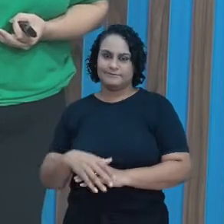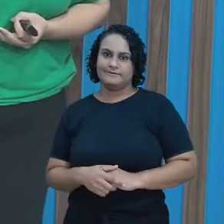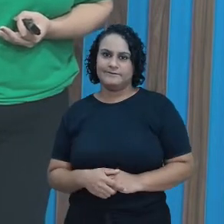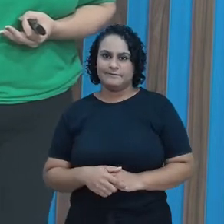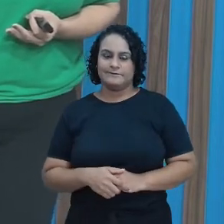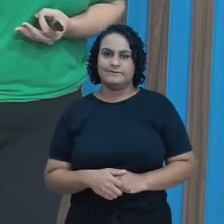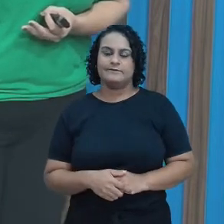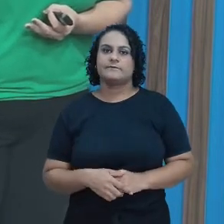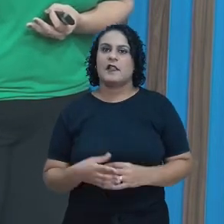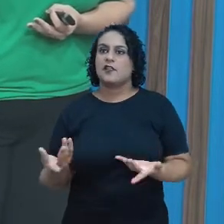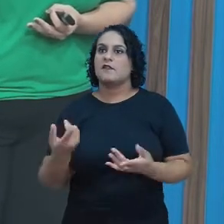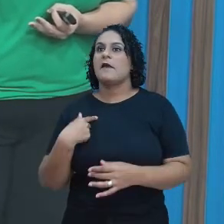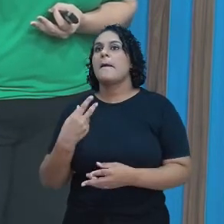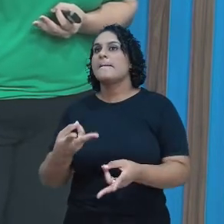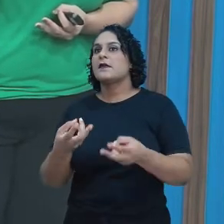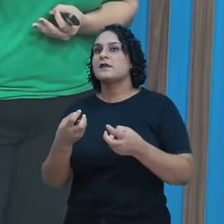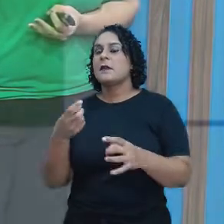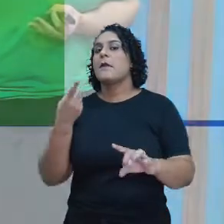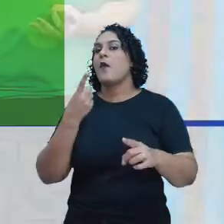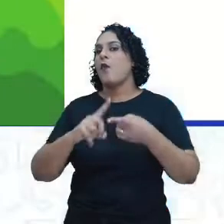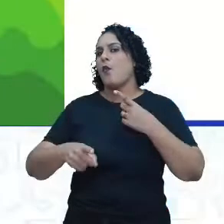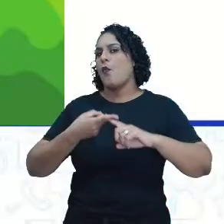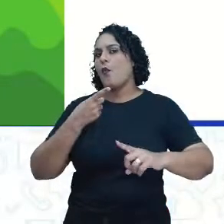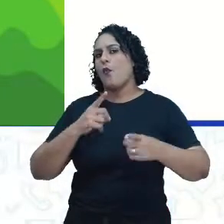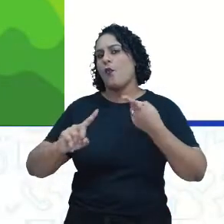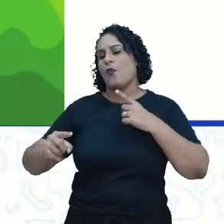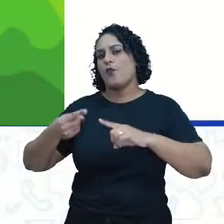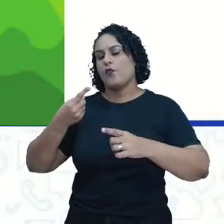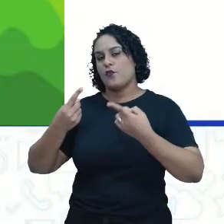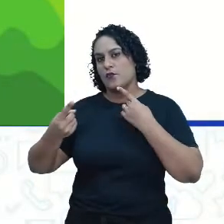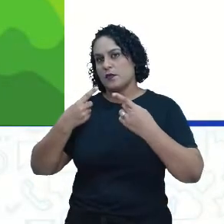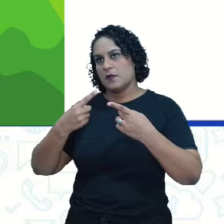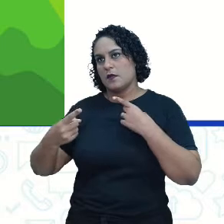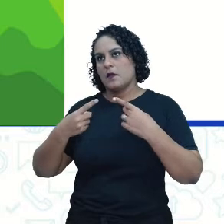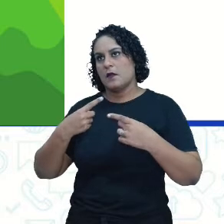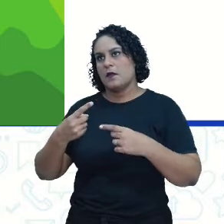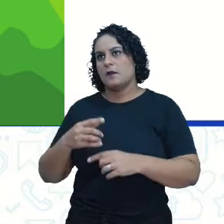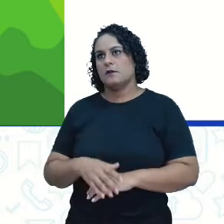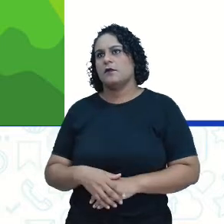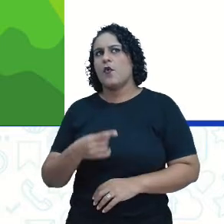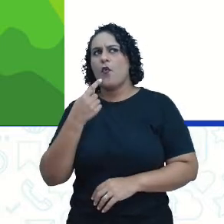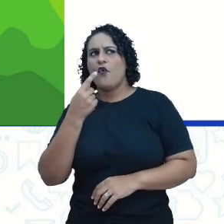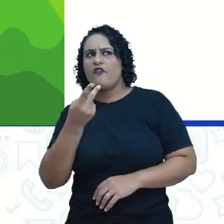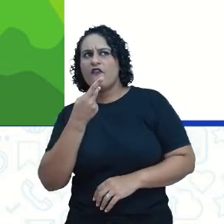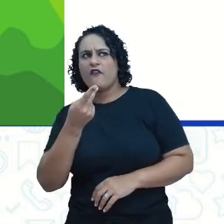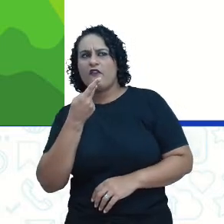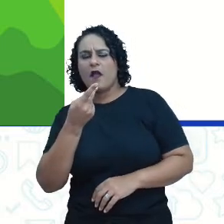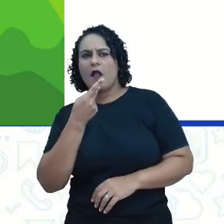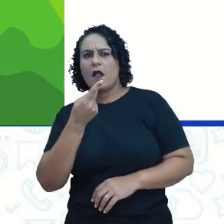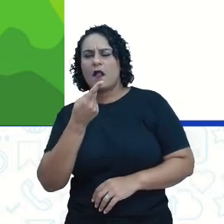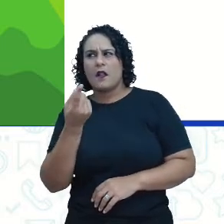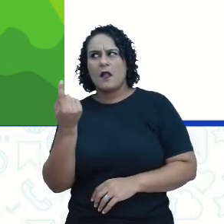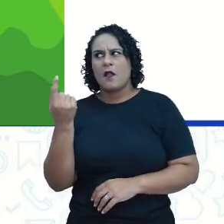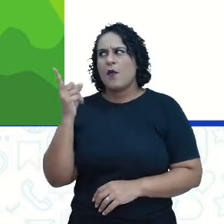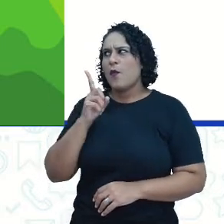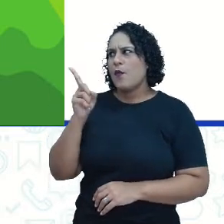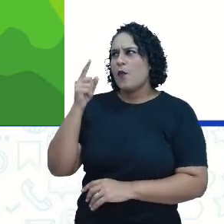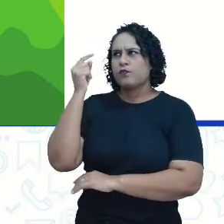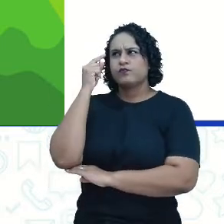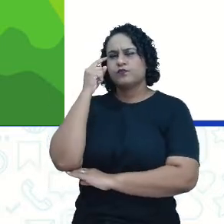esse diálogozinho, né? Na verdade, um não responde, o outro só pensa, né, na reação dele. Mas olha